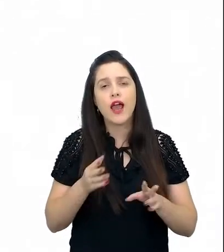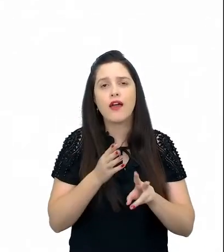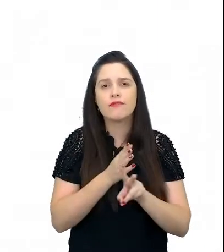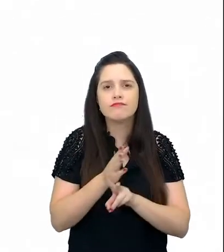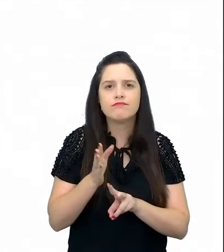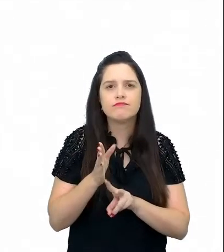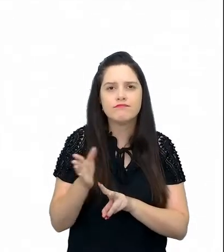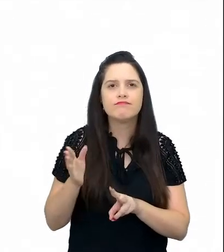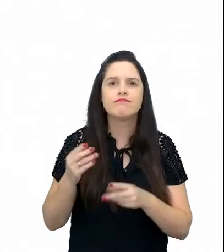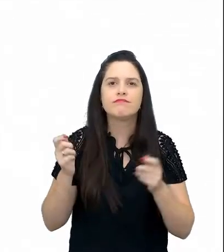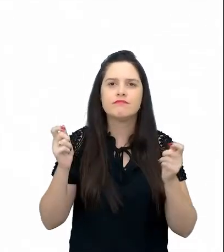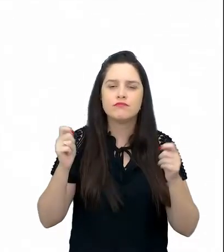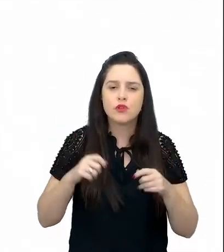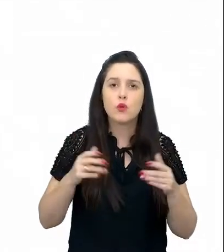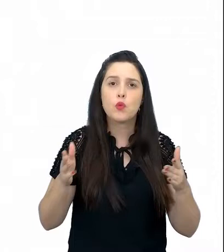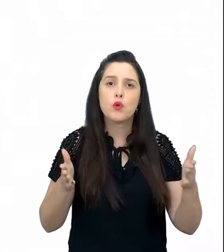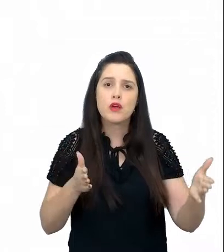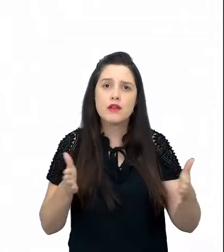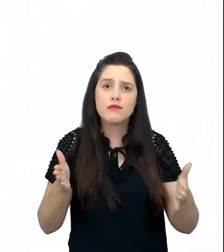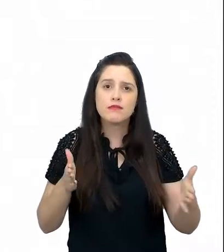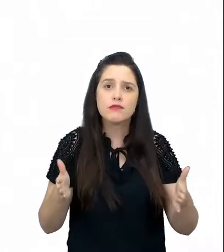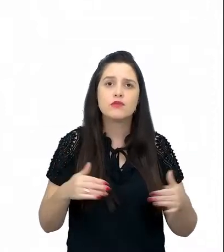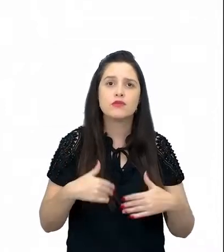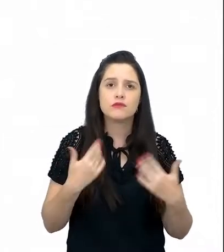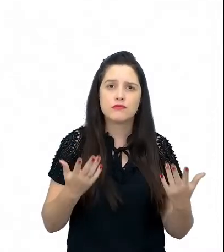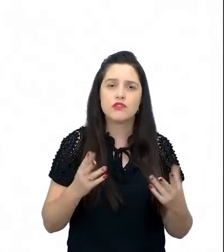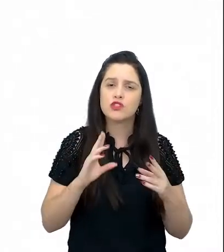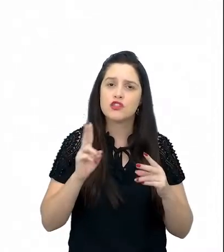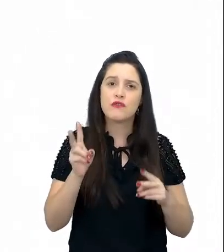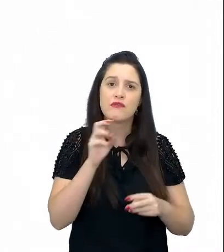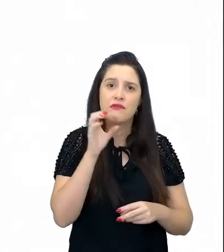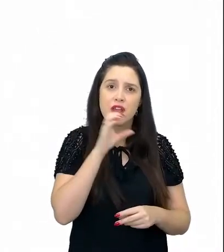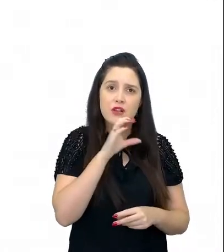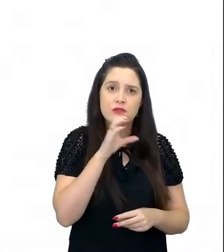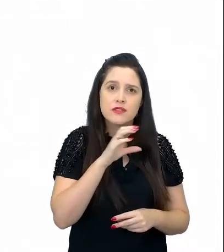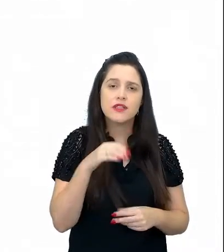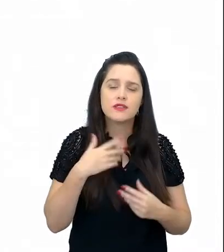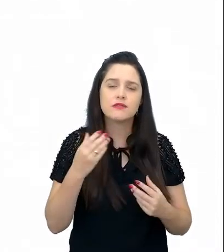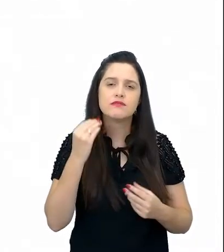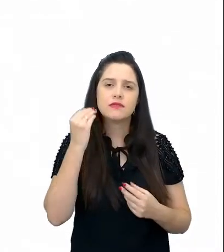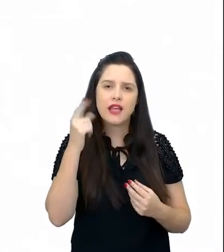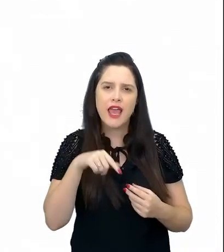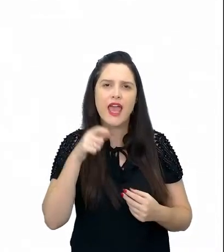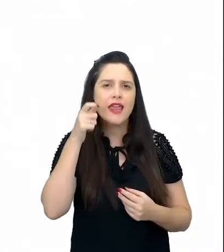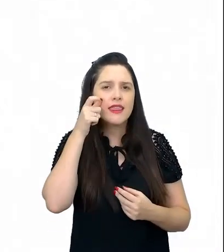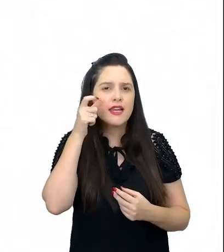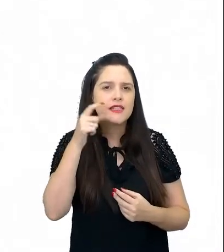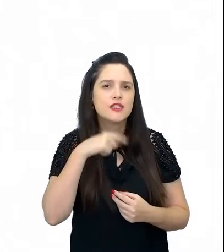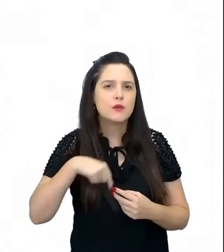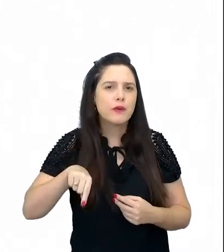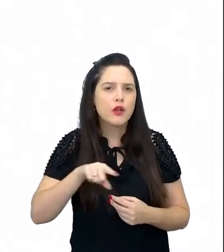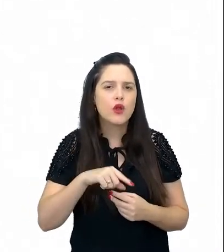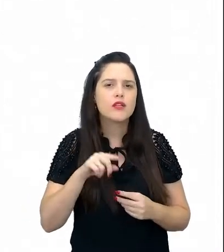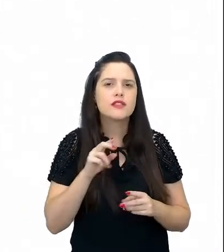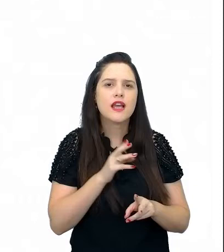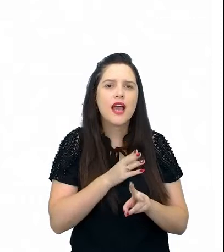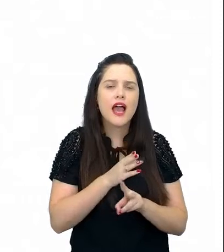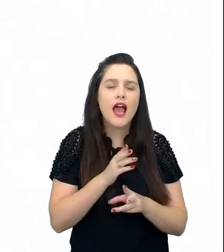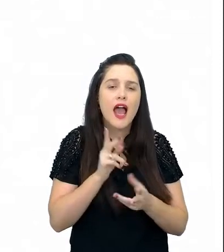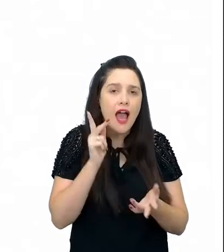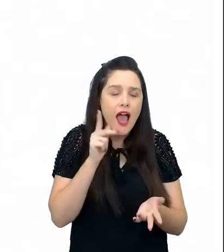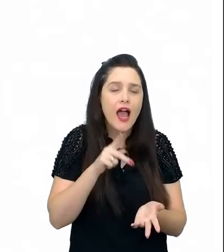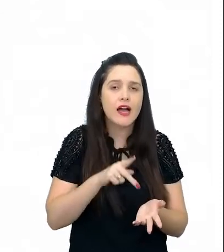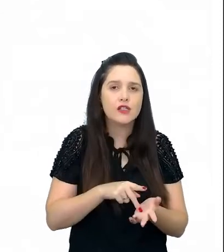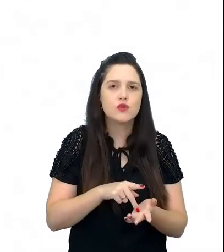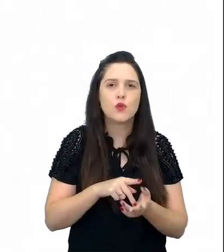tempo, espaço pelo tempo, eu tenho o quê? Velocidade. Olha cada coisa interessante para nós que são razões. Isso tem que ficar claro